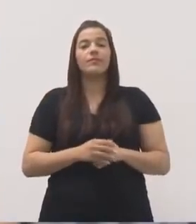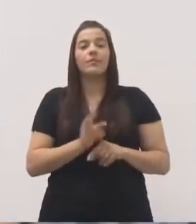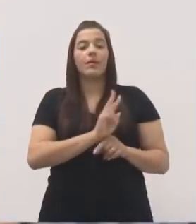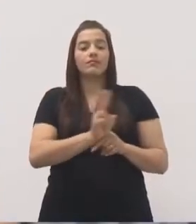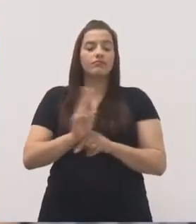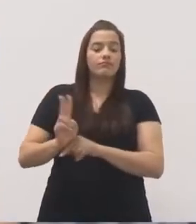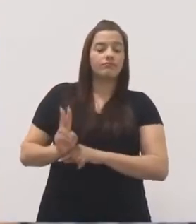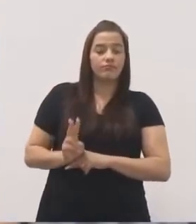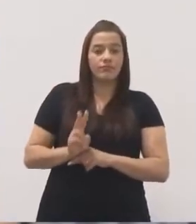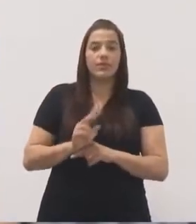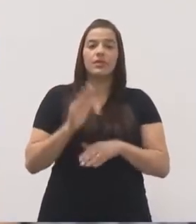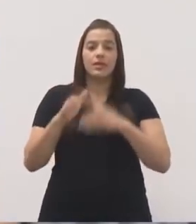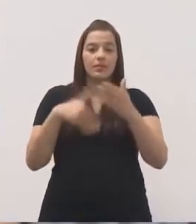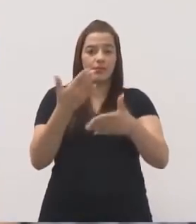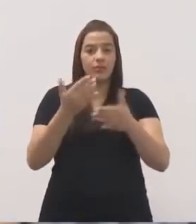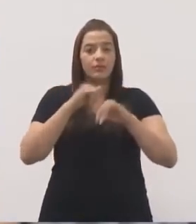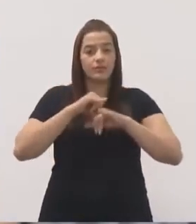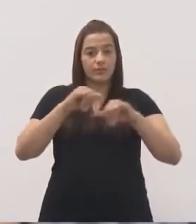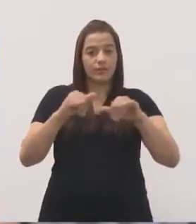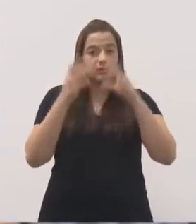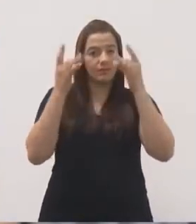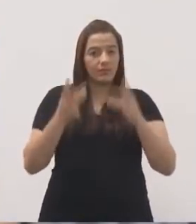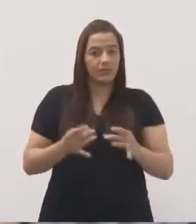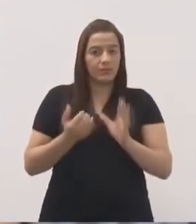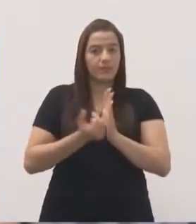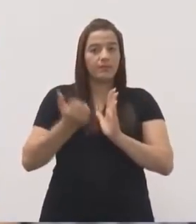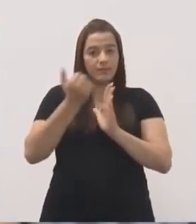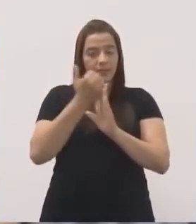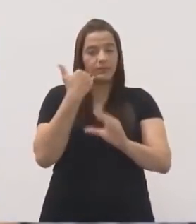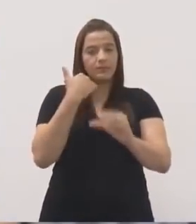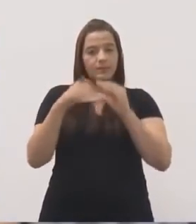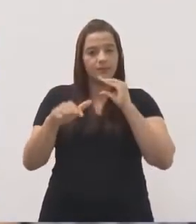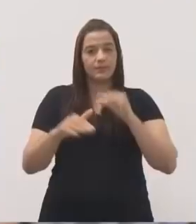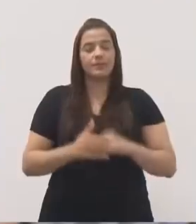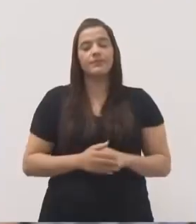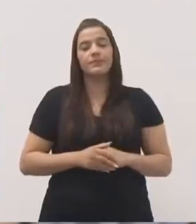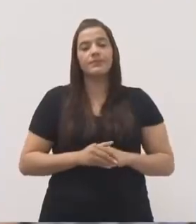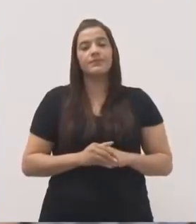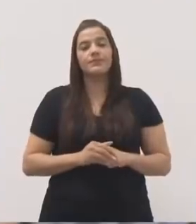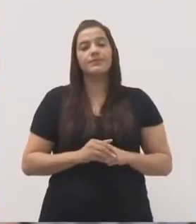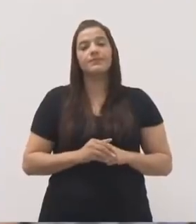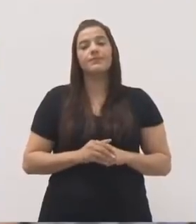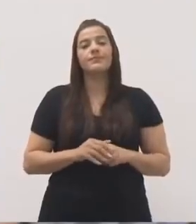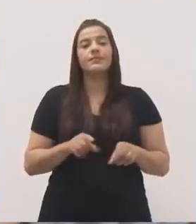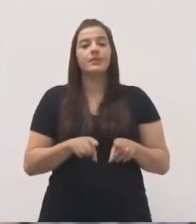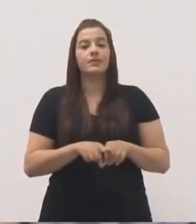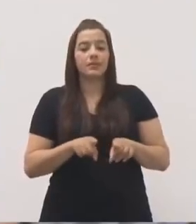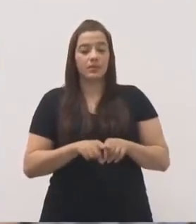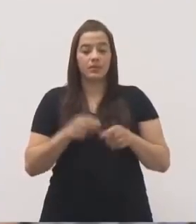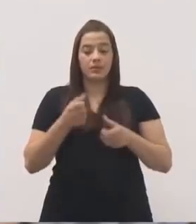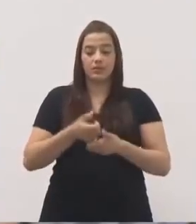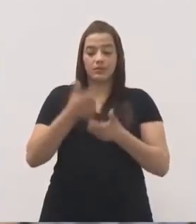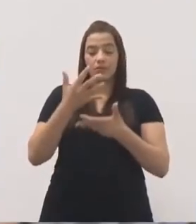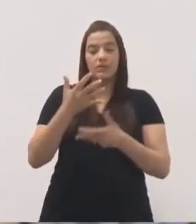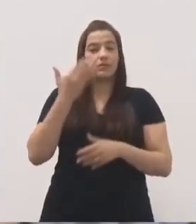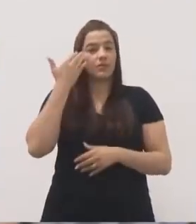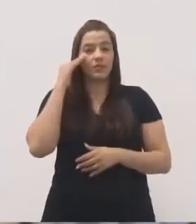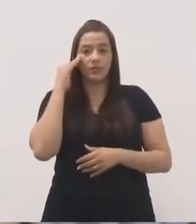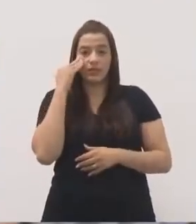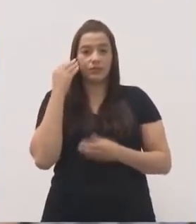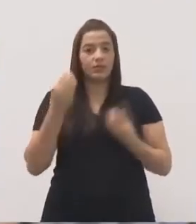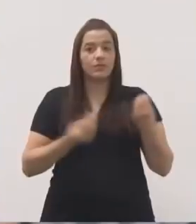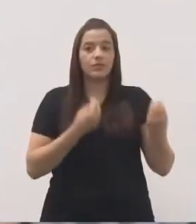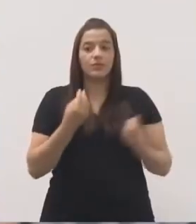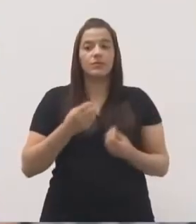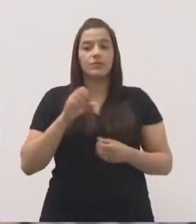mais detalhada, tá certo? Teve um professor que falou aqui no chat que não entendeu muito bem como vai ser o